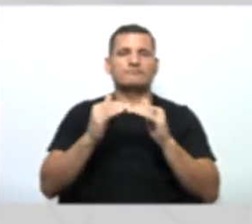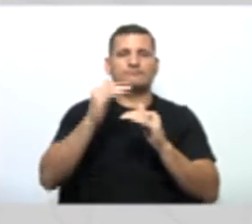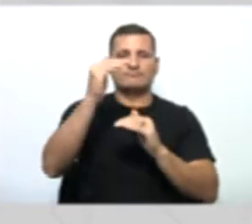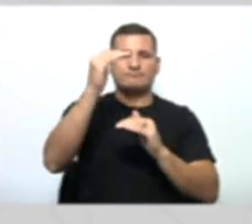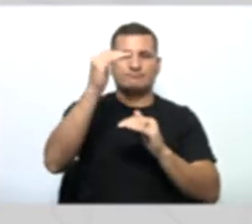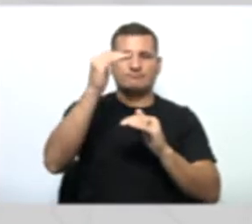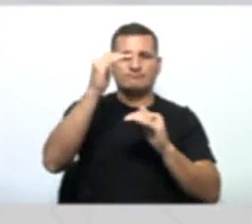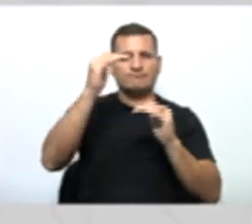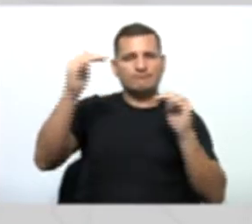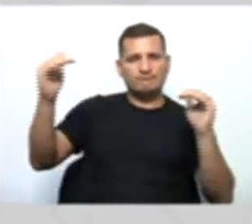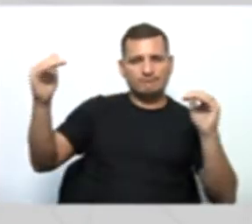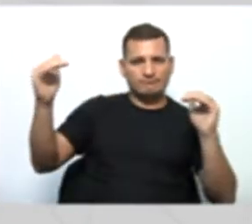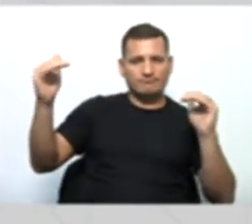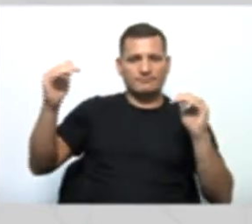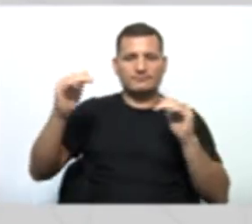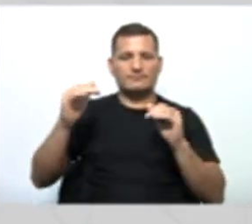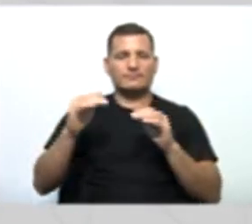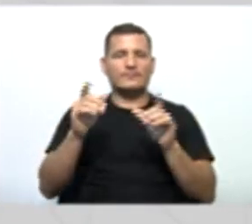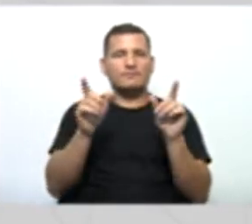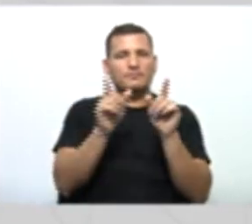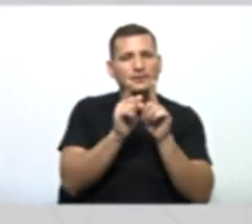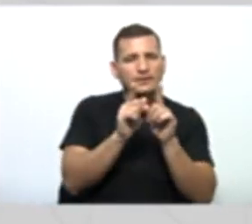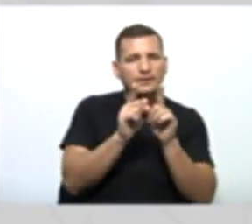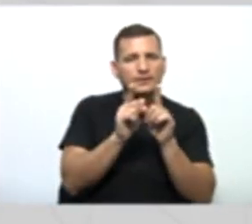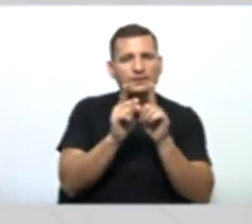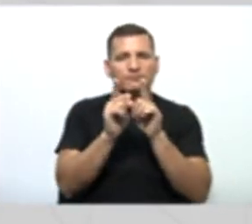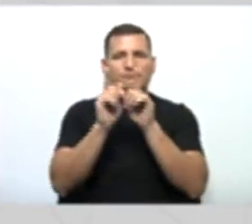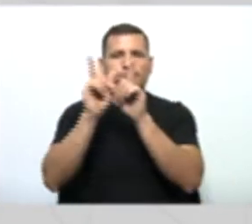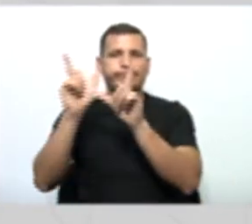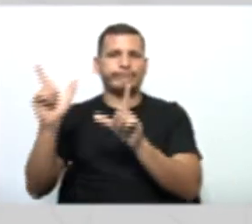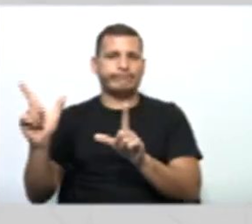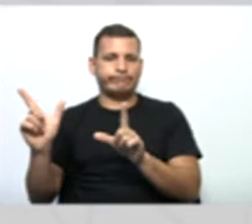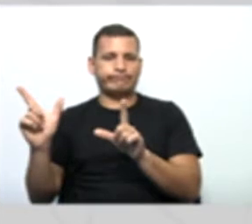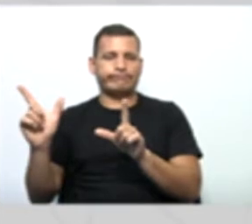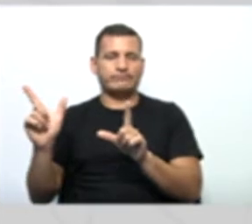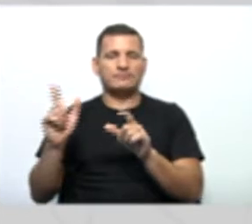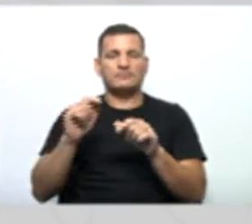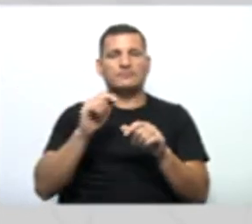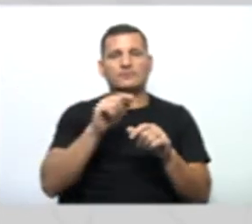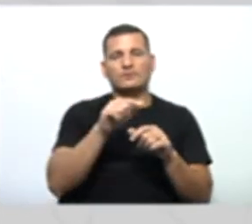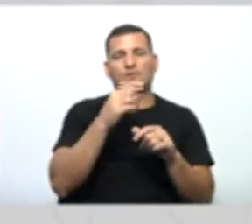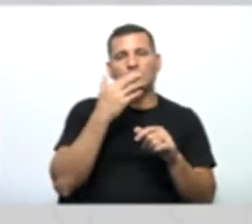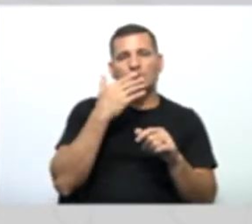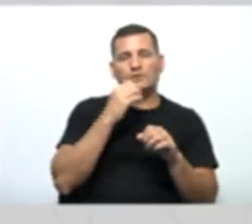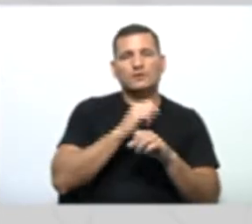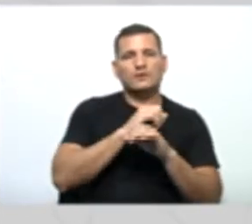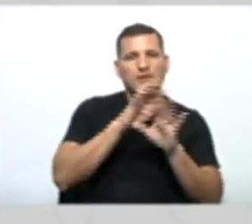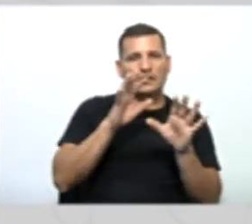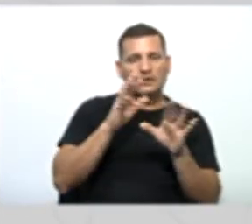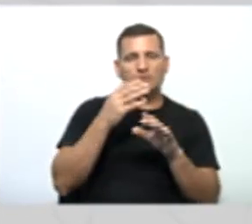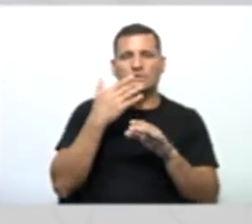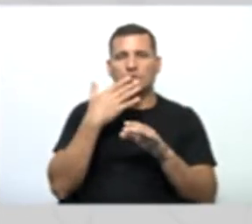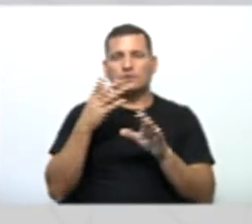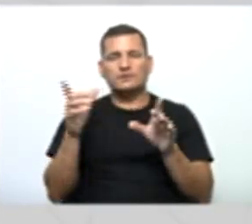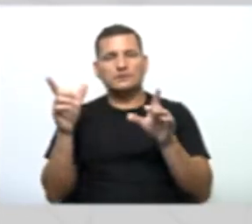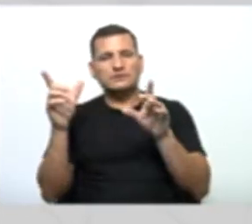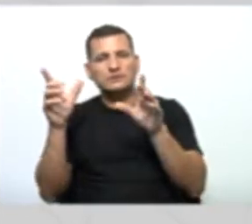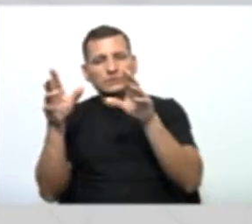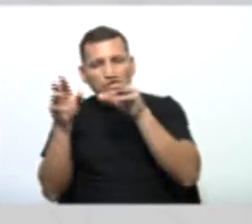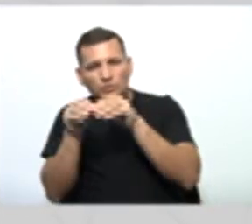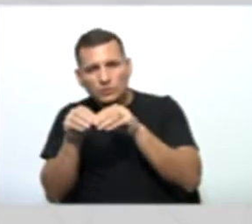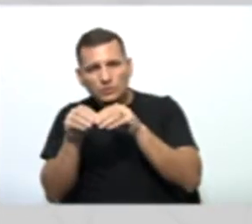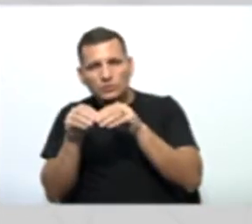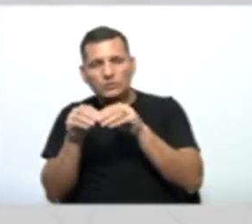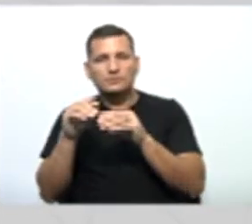vertical. Uma figura pequena com uma figura grande. Uma cor clara, uma cor mais escura. Enfim,